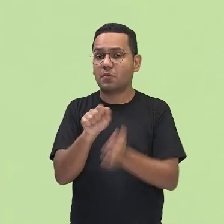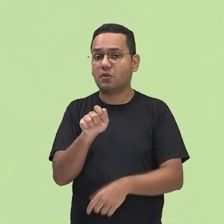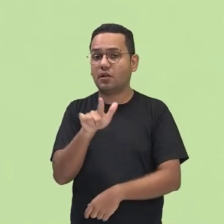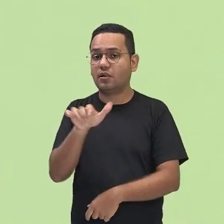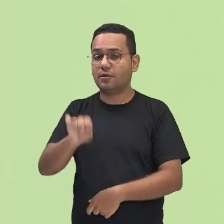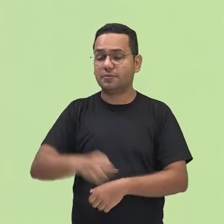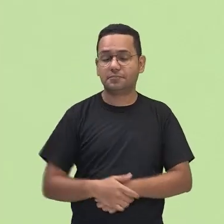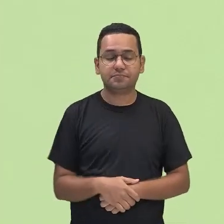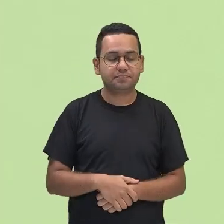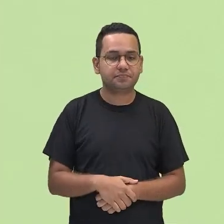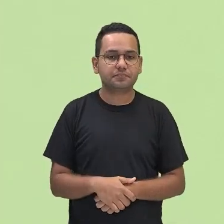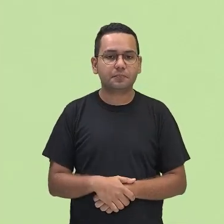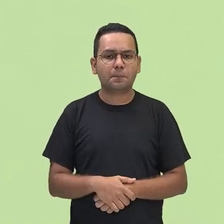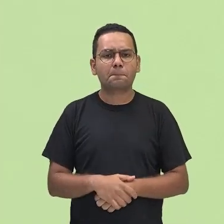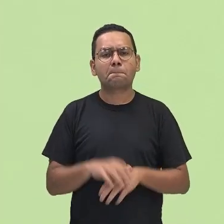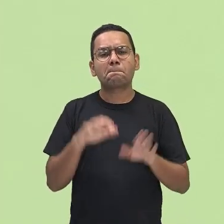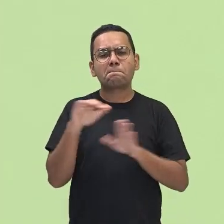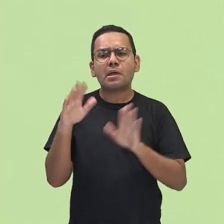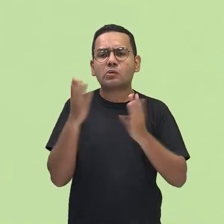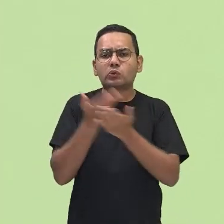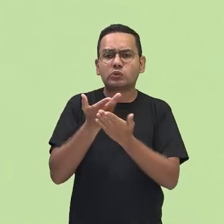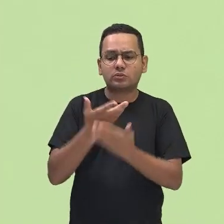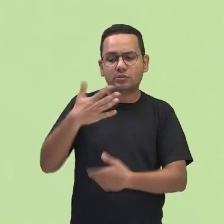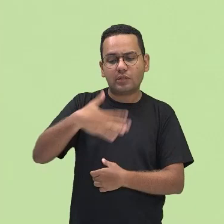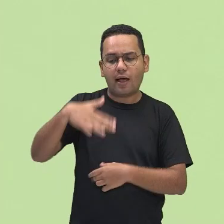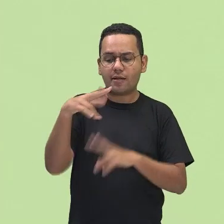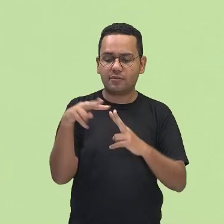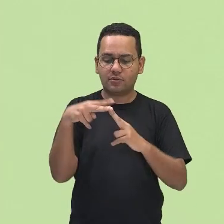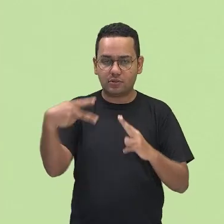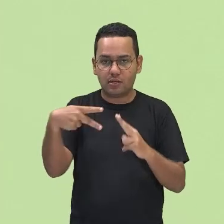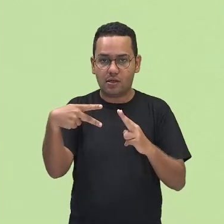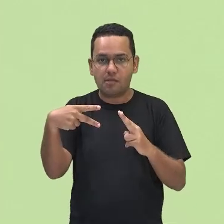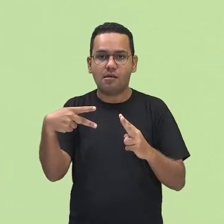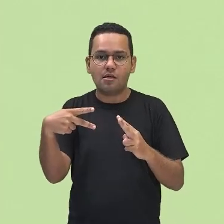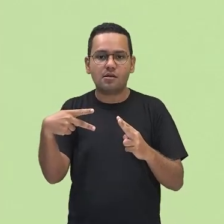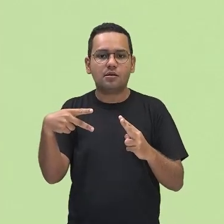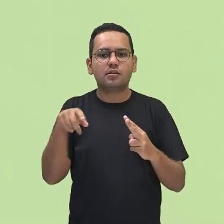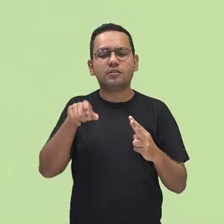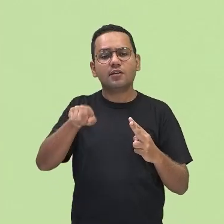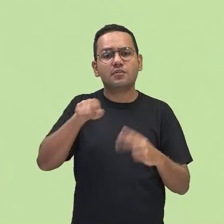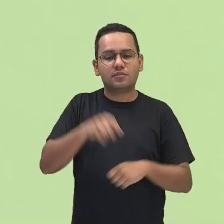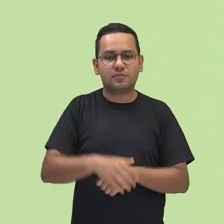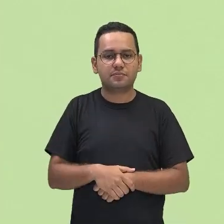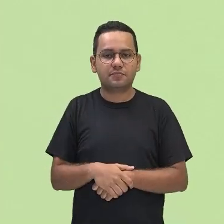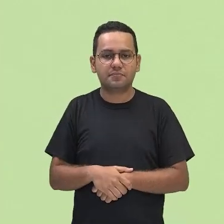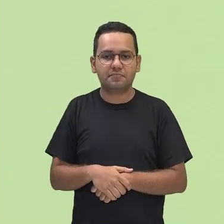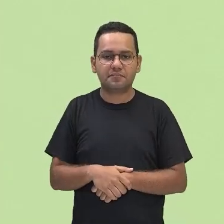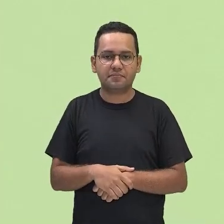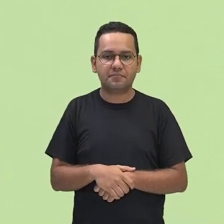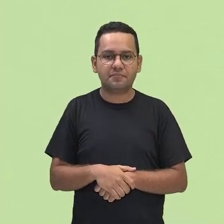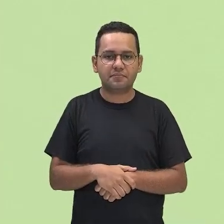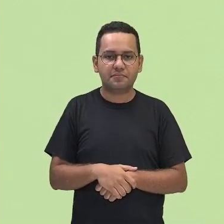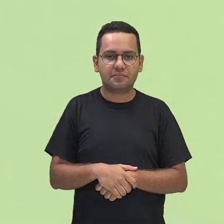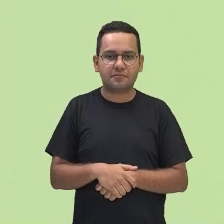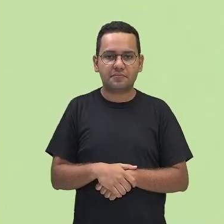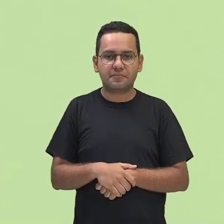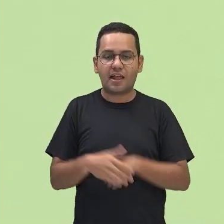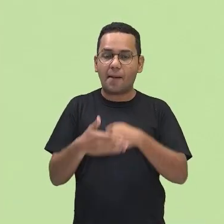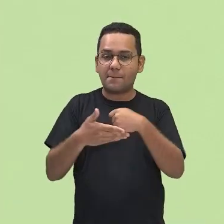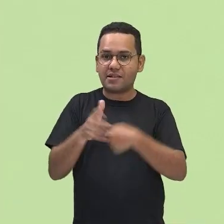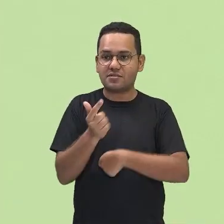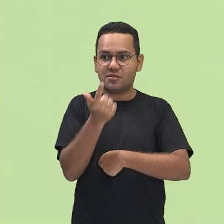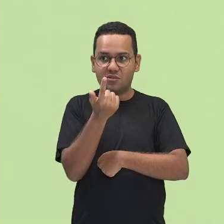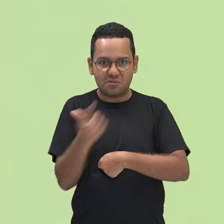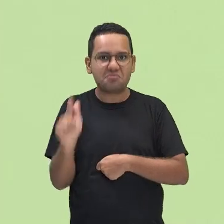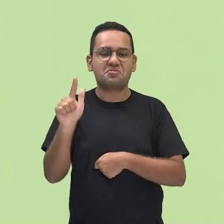sobre genética, né, sobre DNA, ele foi base para algo, né, maior, que é a biotecnologia. É um ramo